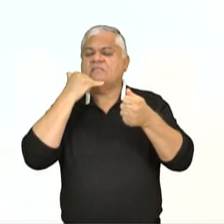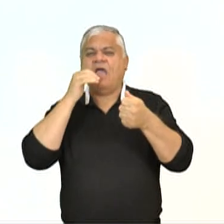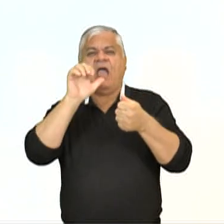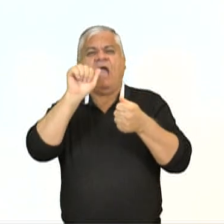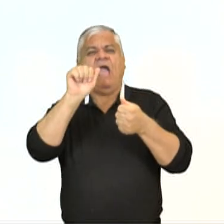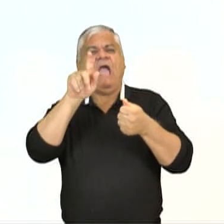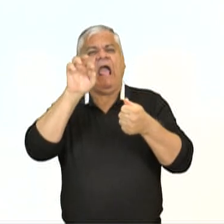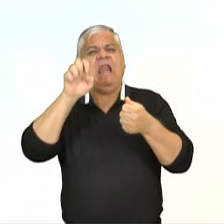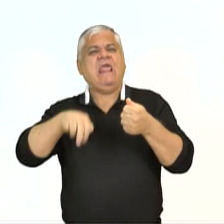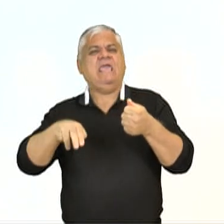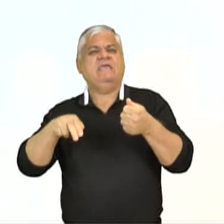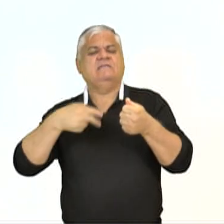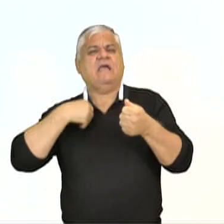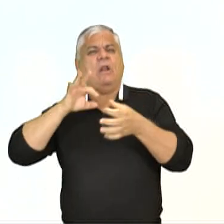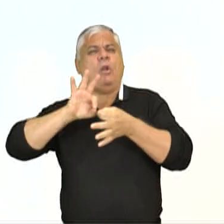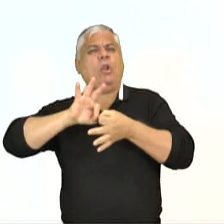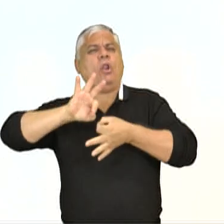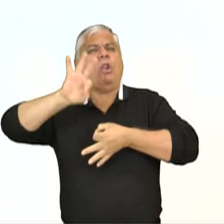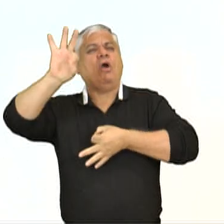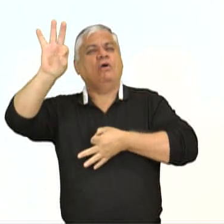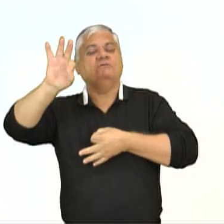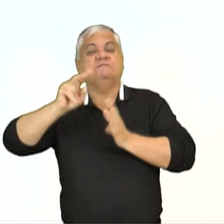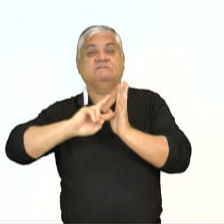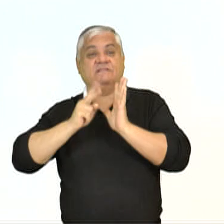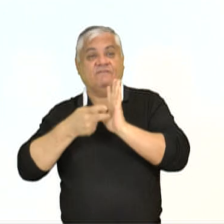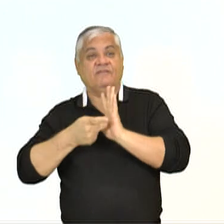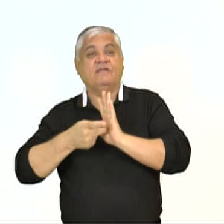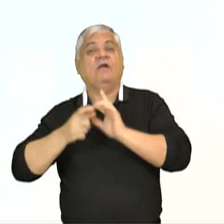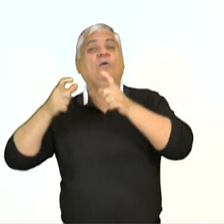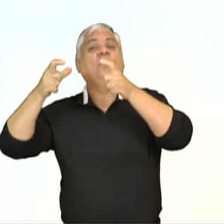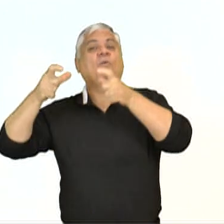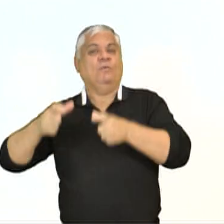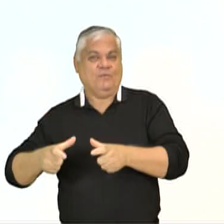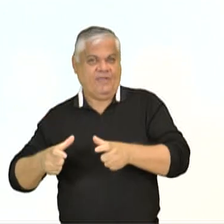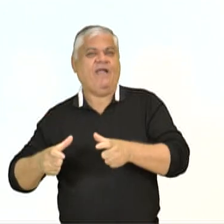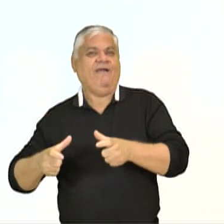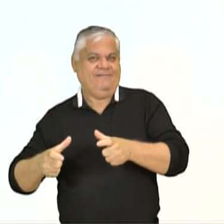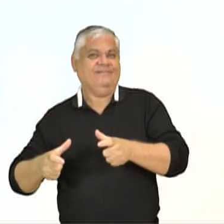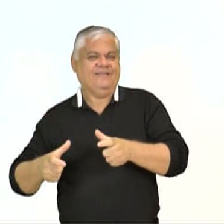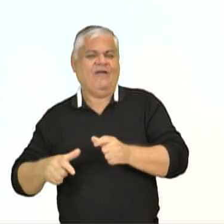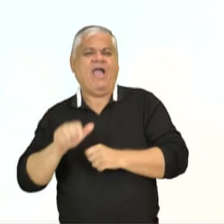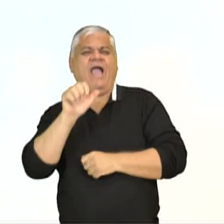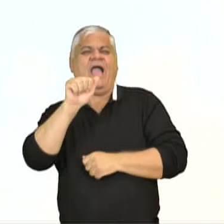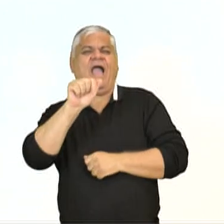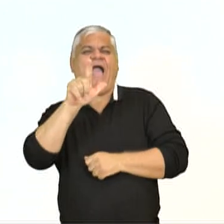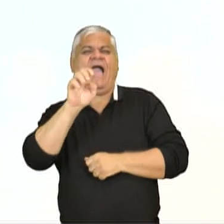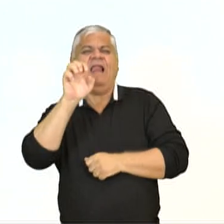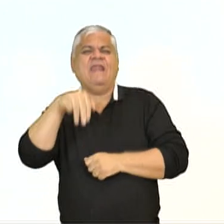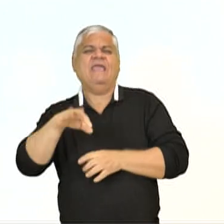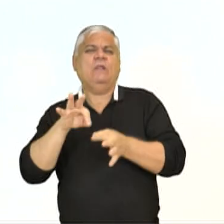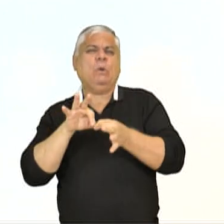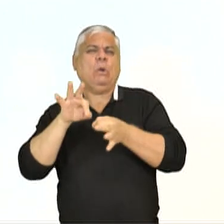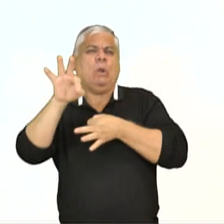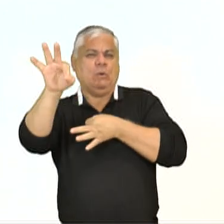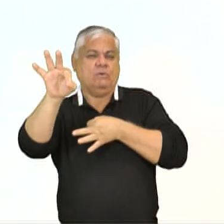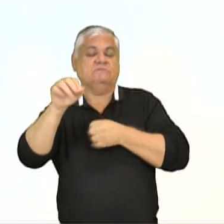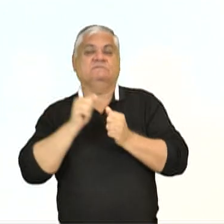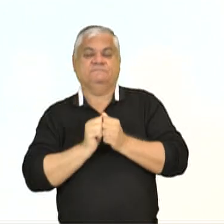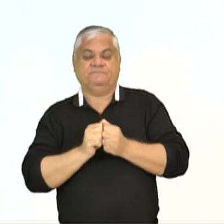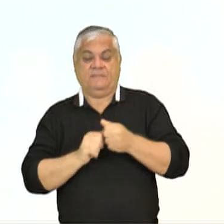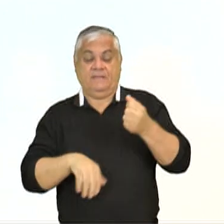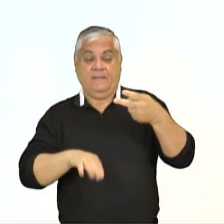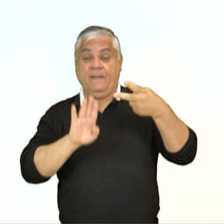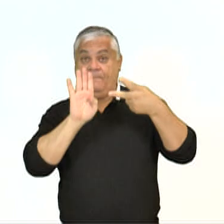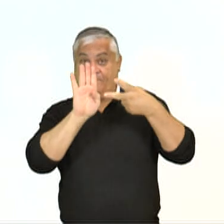do imaginado. Né? Então, esse além é uma expressão que indica lugar. Né? Na letra B, talvez